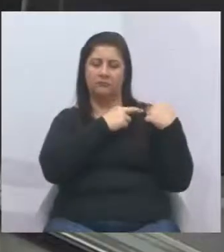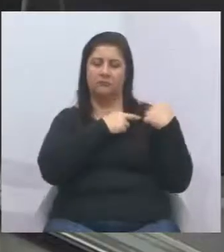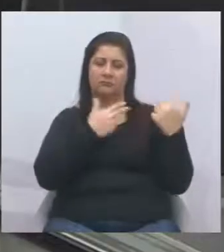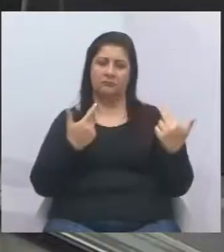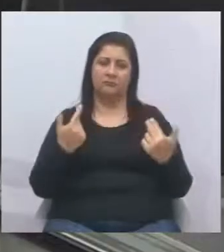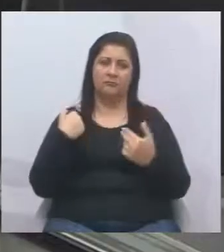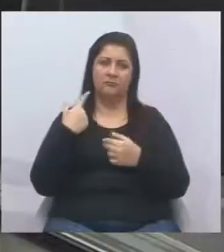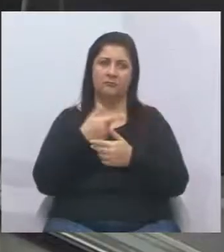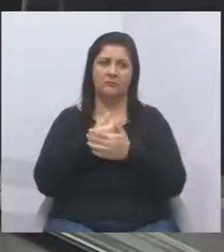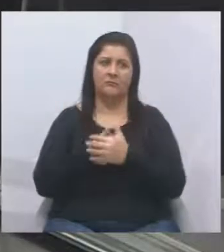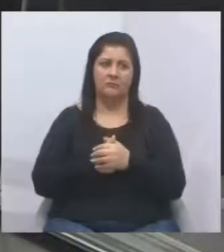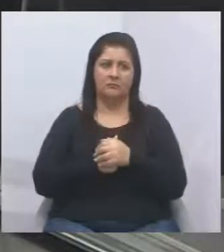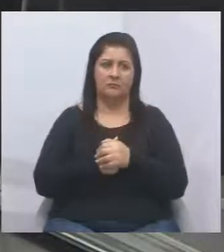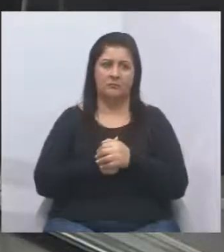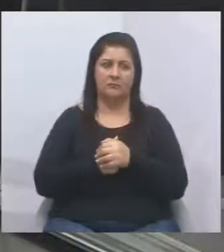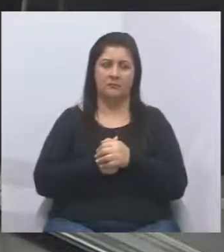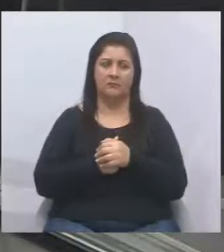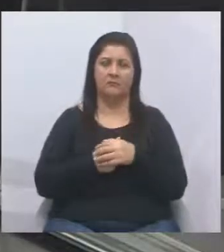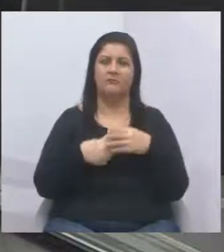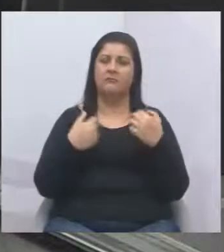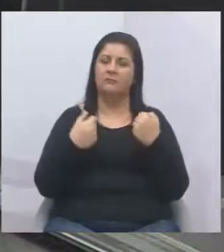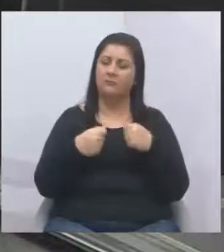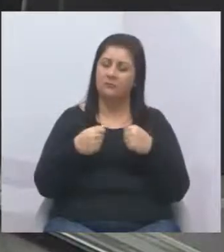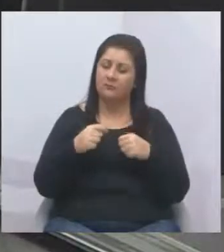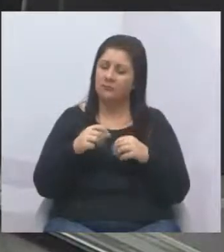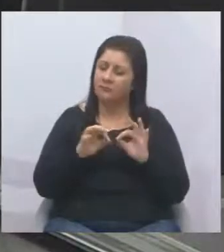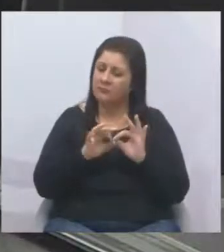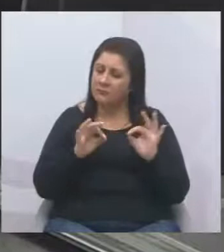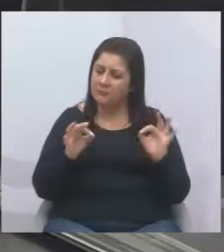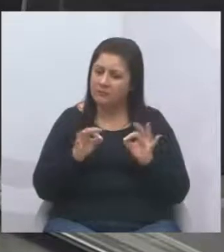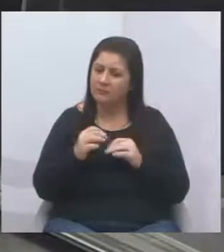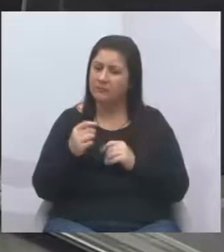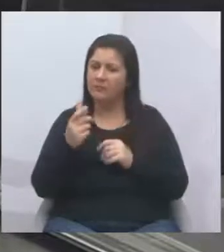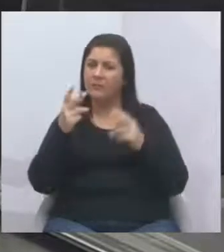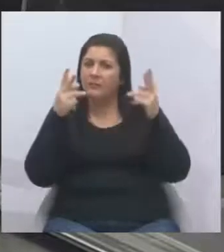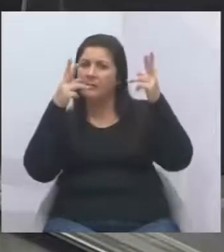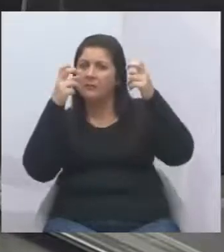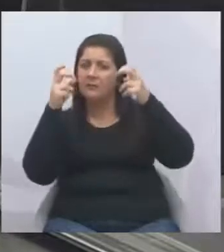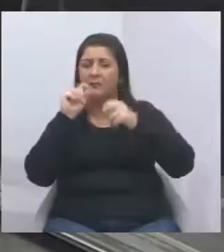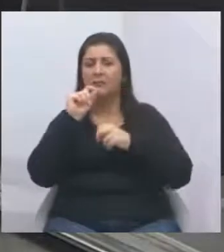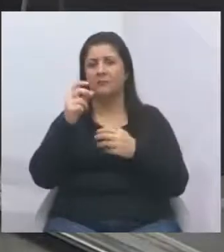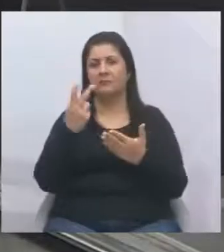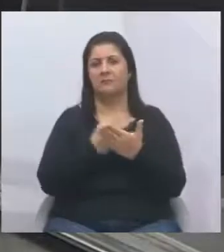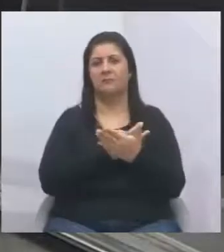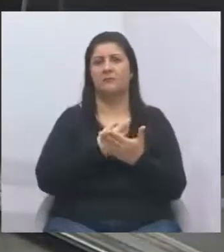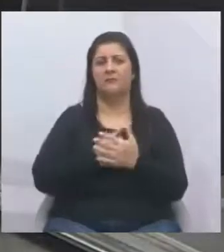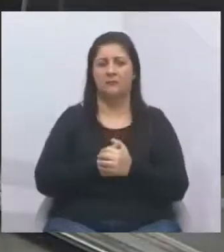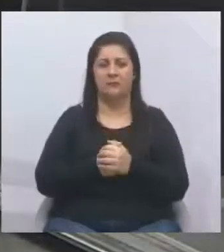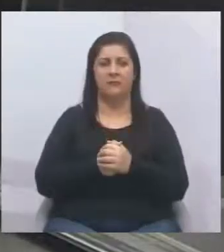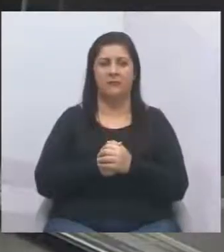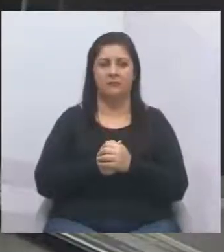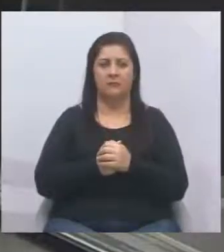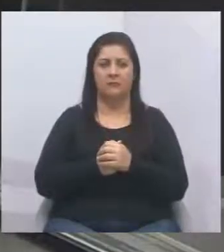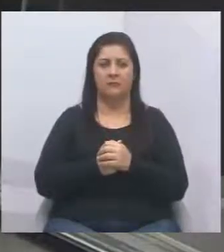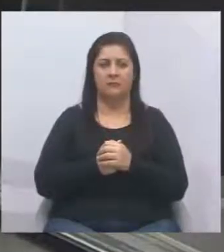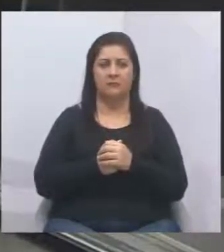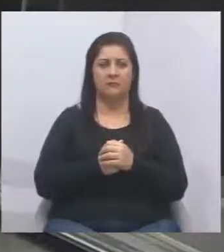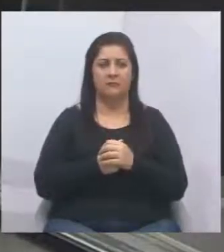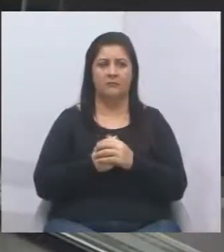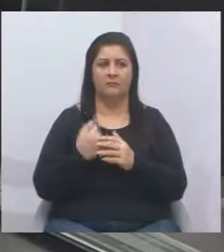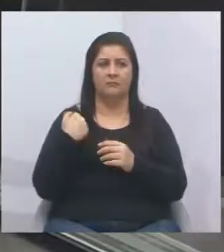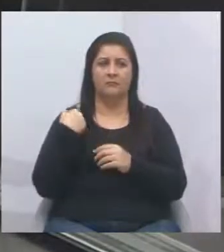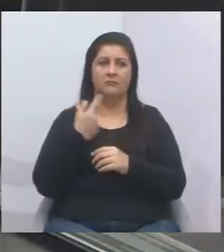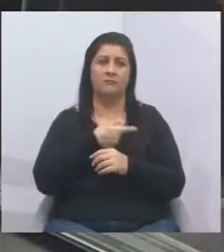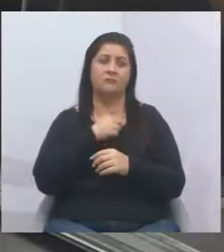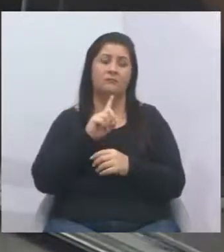essa autocrítica, vestir as sandálias da humildade, analisar todas as formas de processo, a gente não vai sair do lugar. É